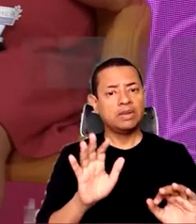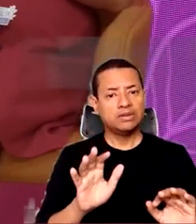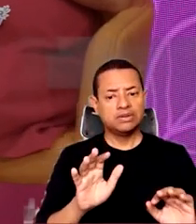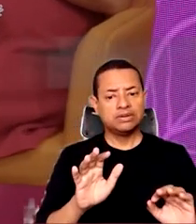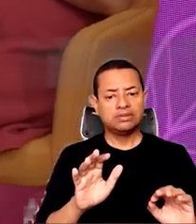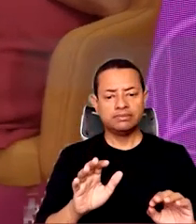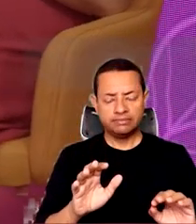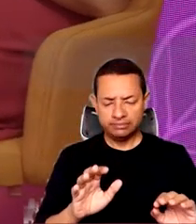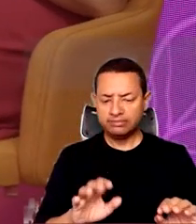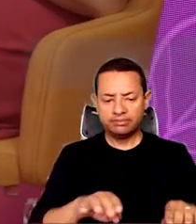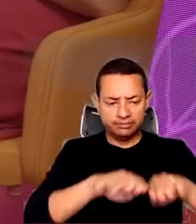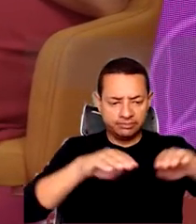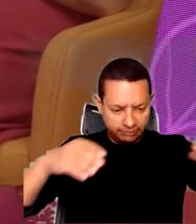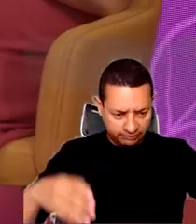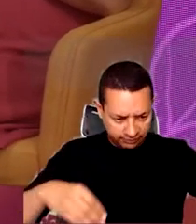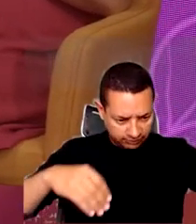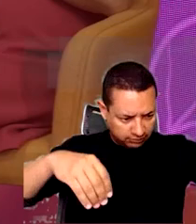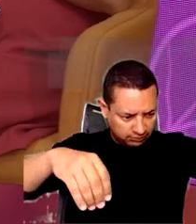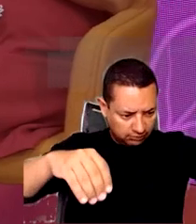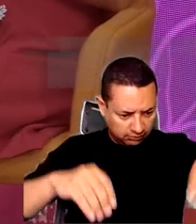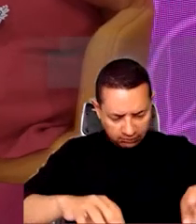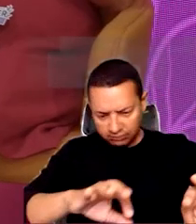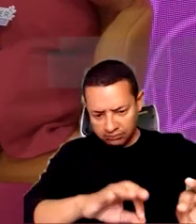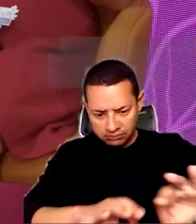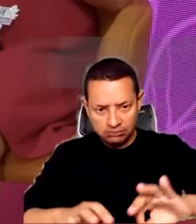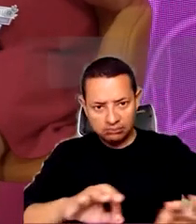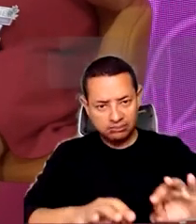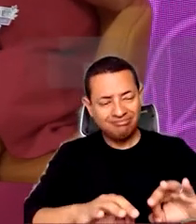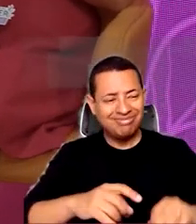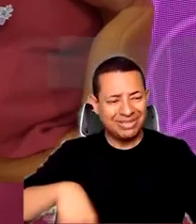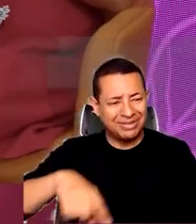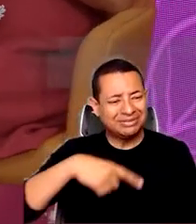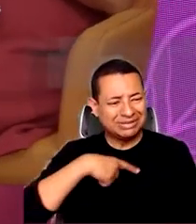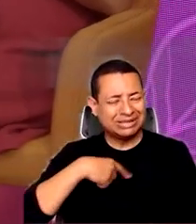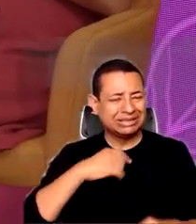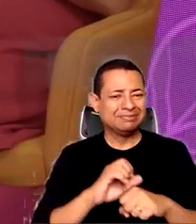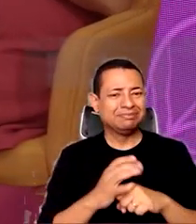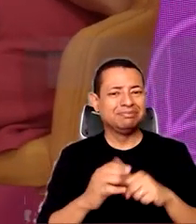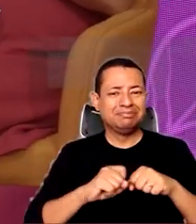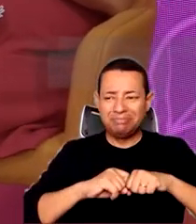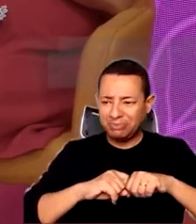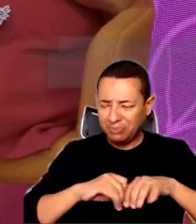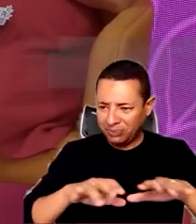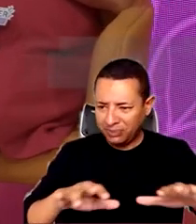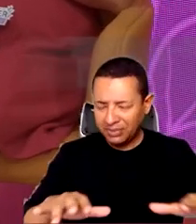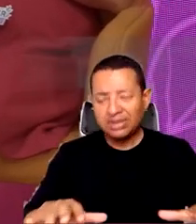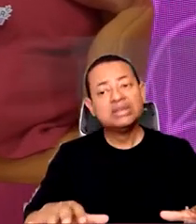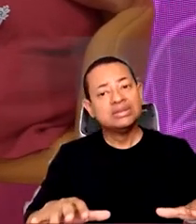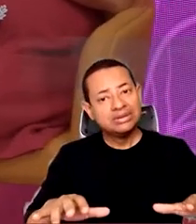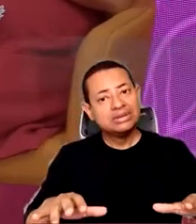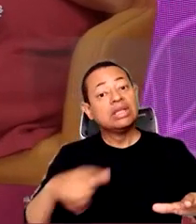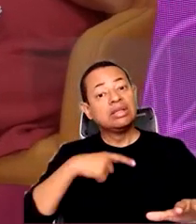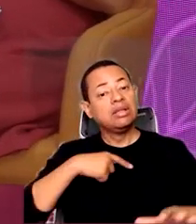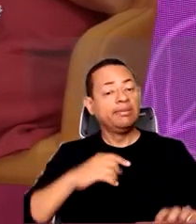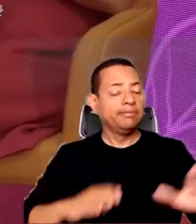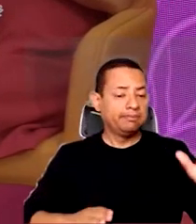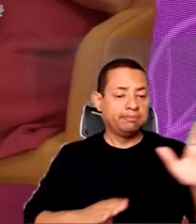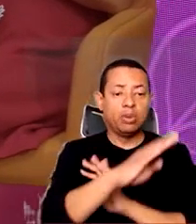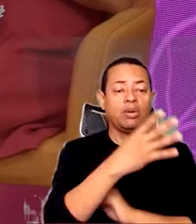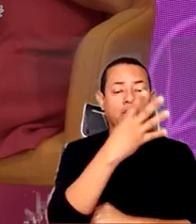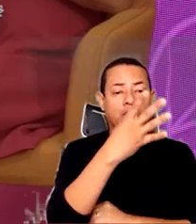é levado à mesa que é e a gente que passou por a pandemia nós tivemos um crescimento de